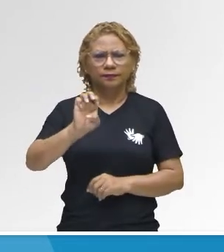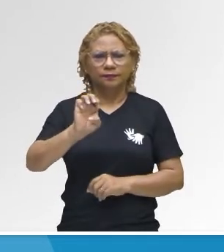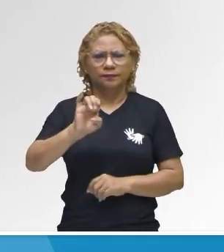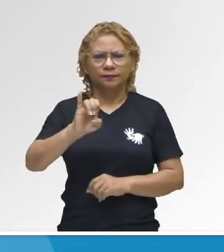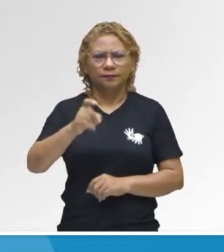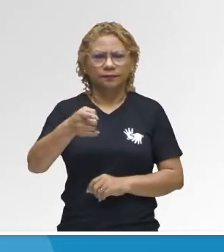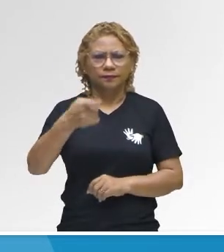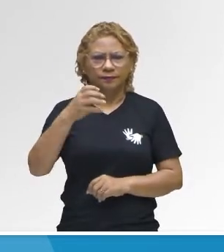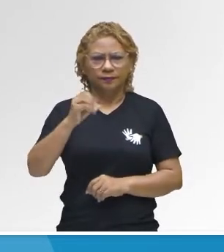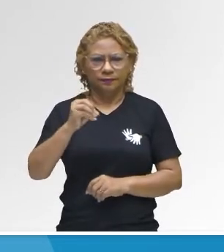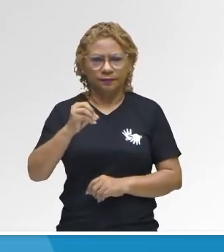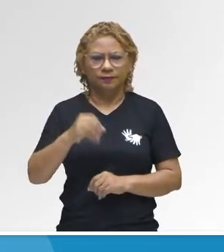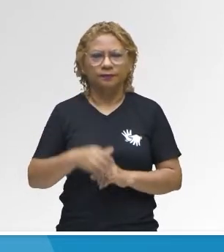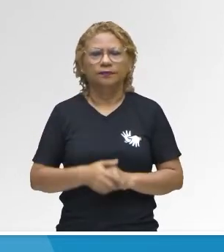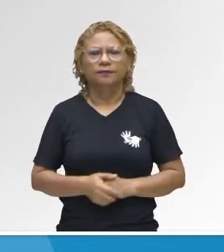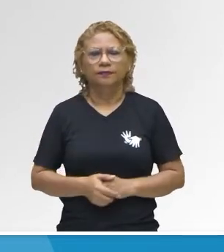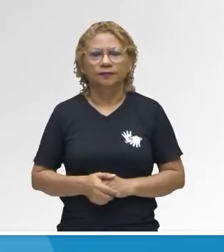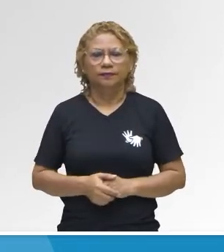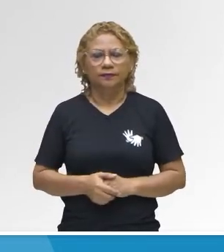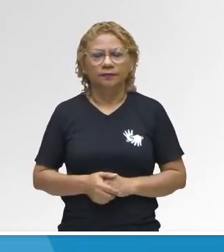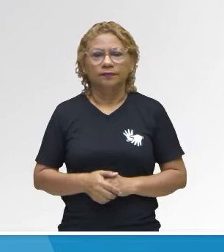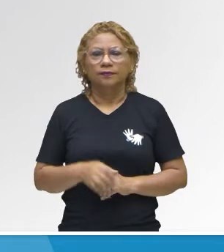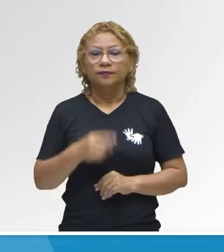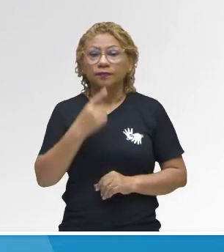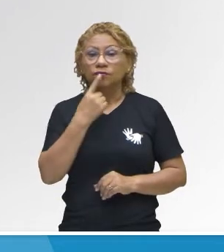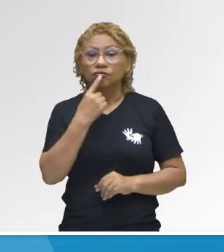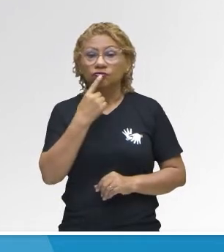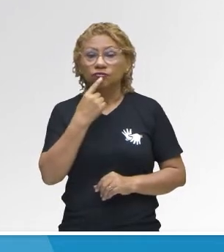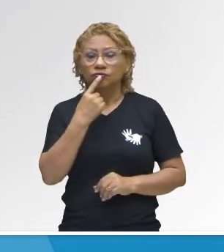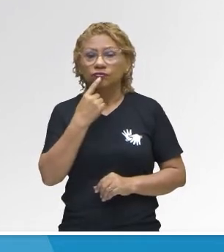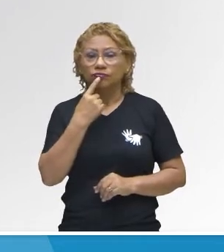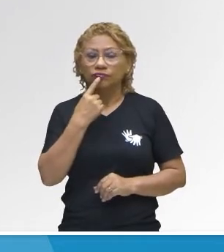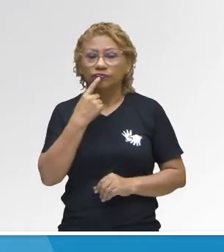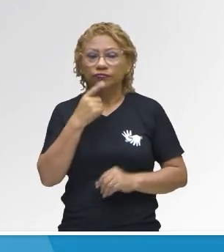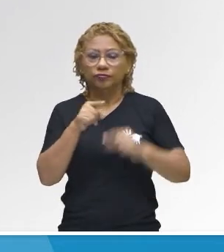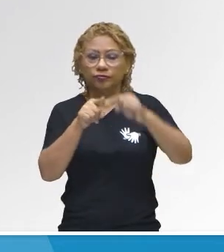da tangente representado em vermelho.